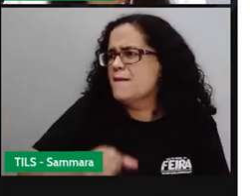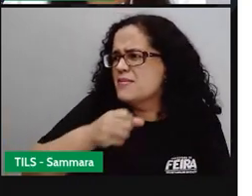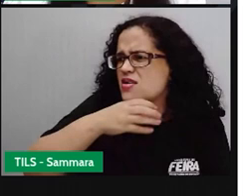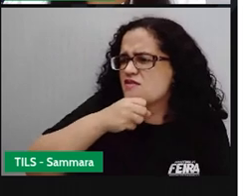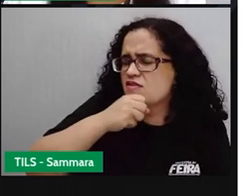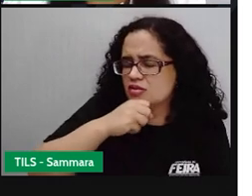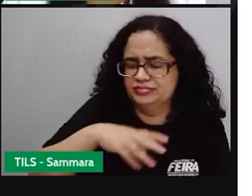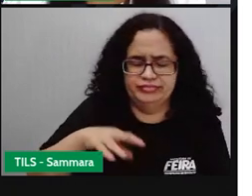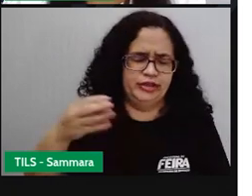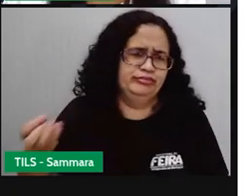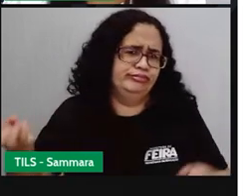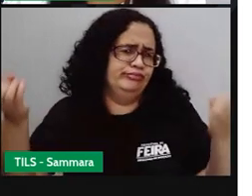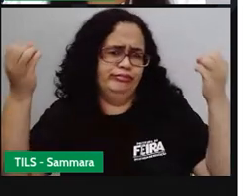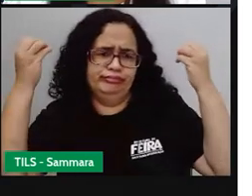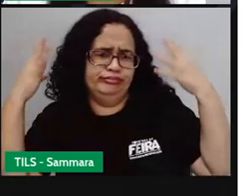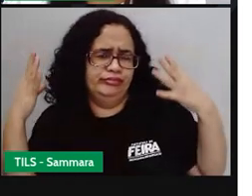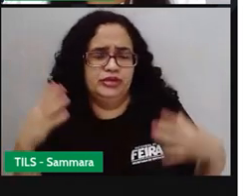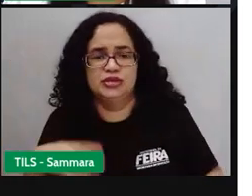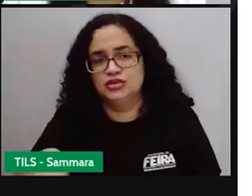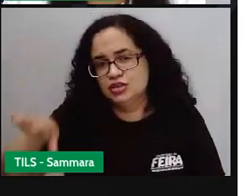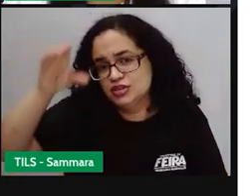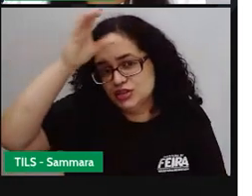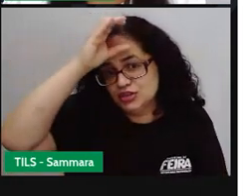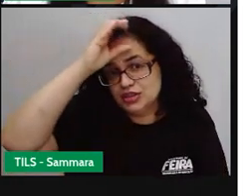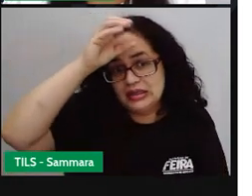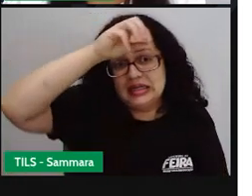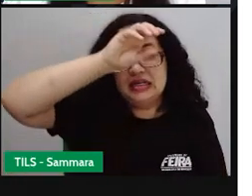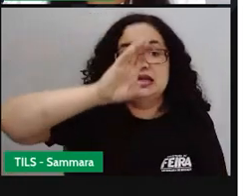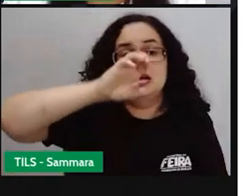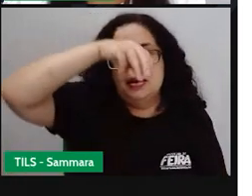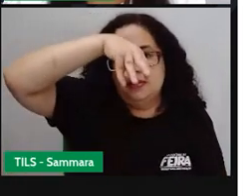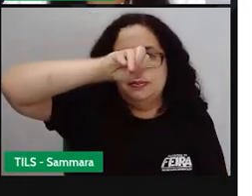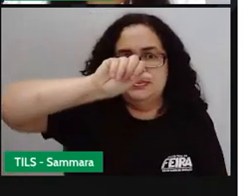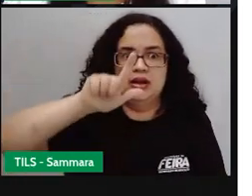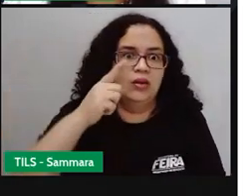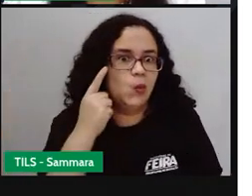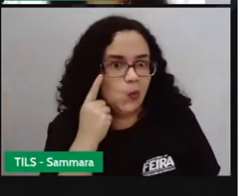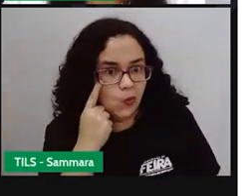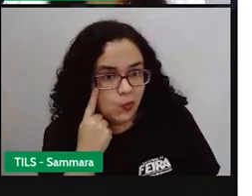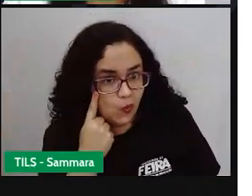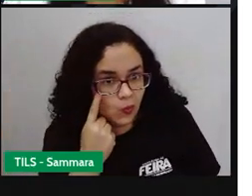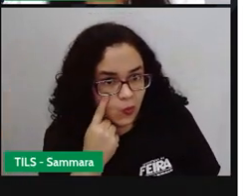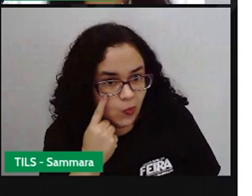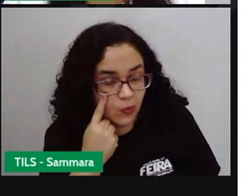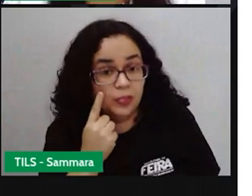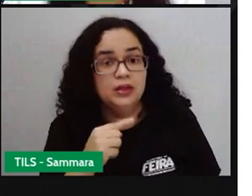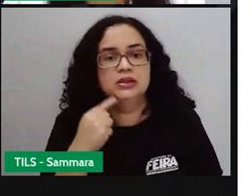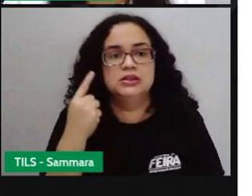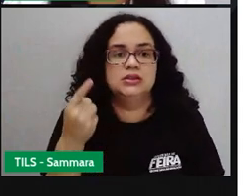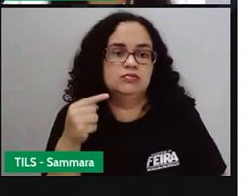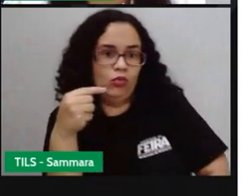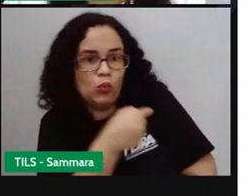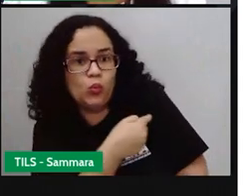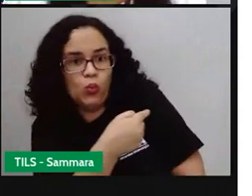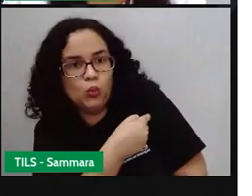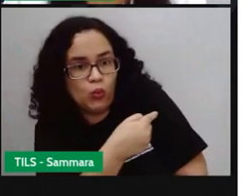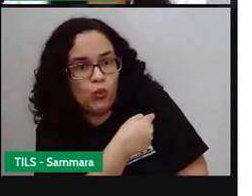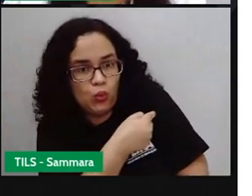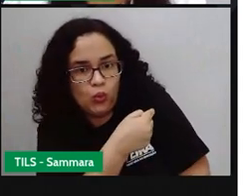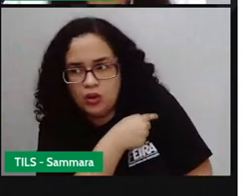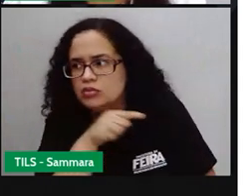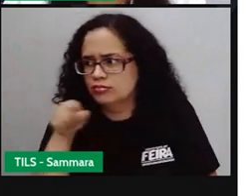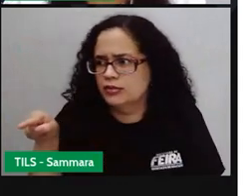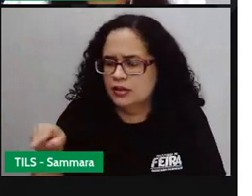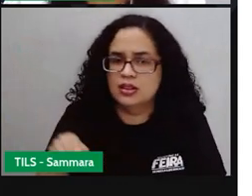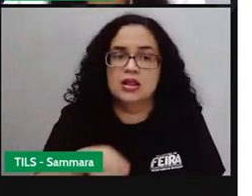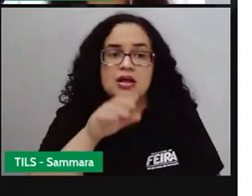não ligou muito. Mas minha tia Emília ficou de olho. Daí a pouco, ela cutucou minha avó. Olha